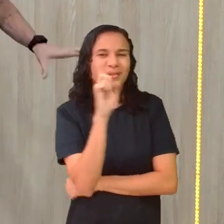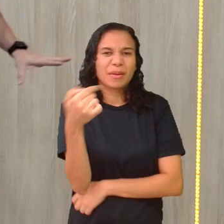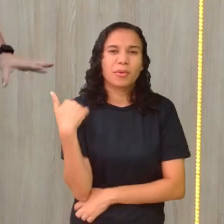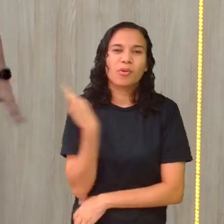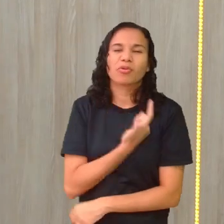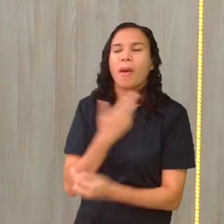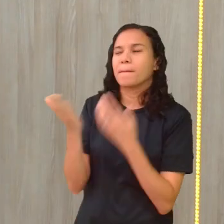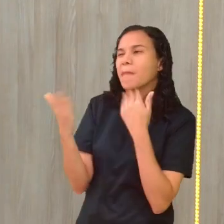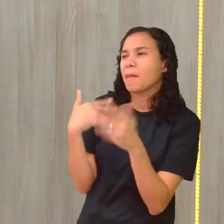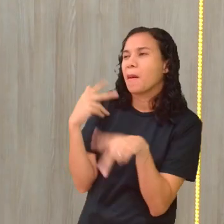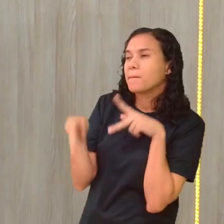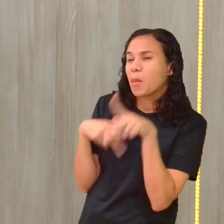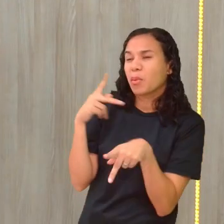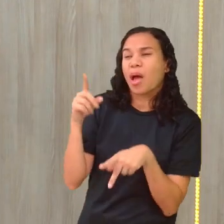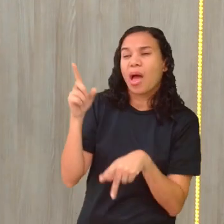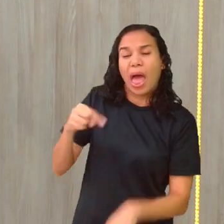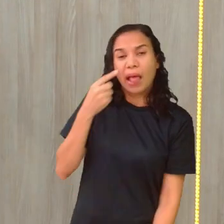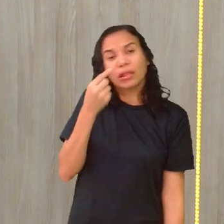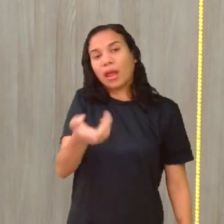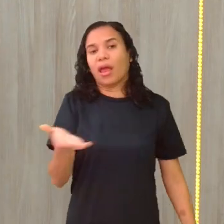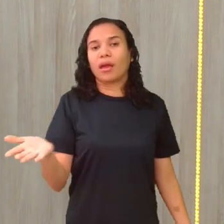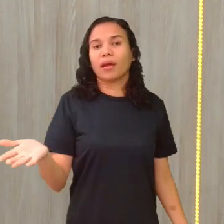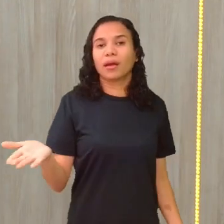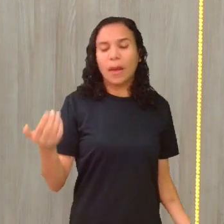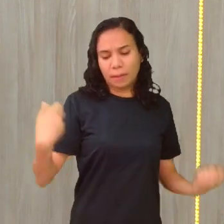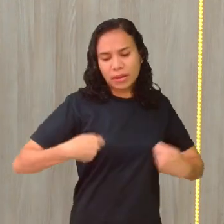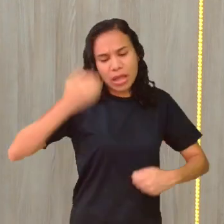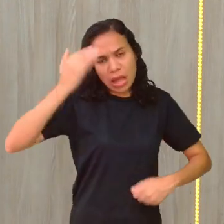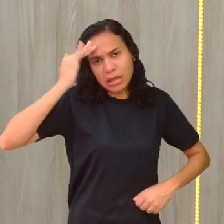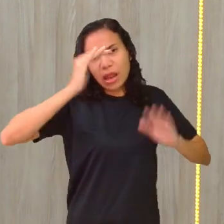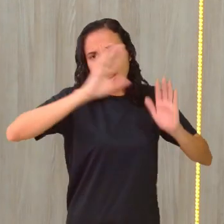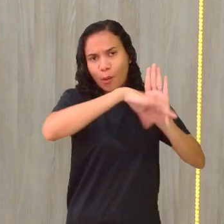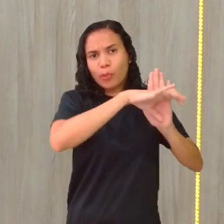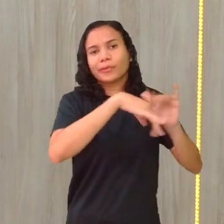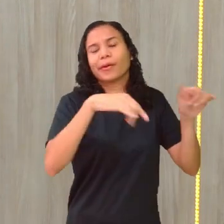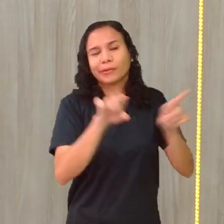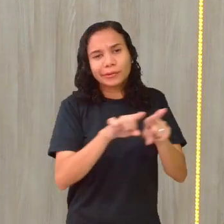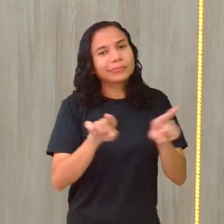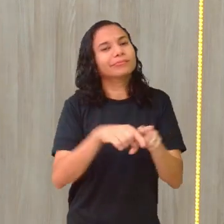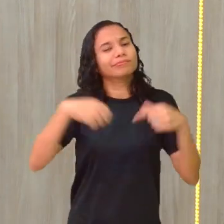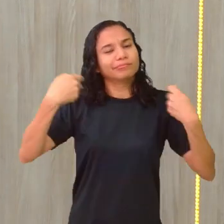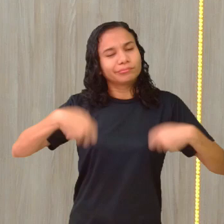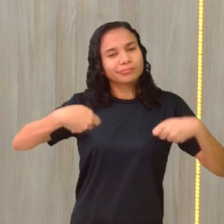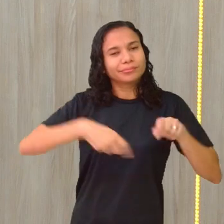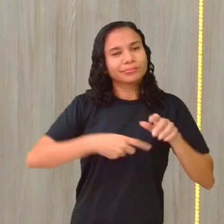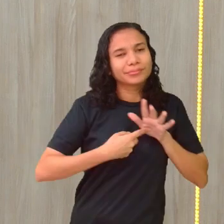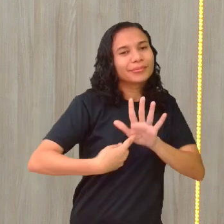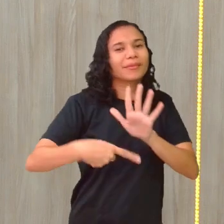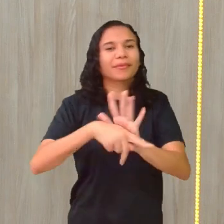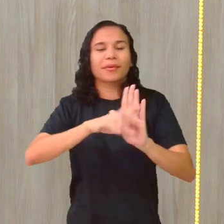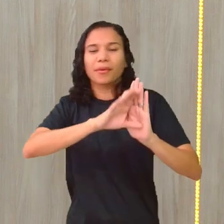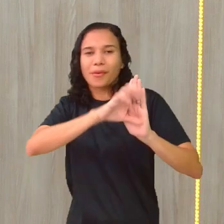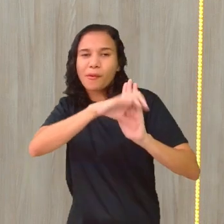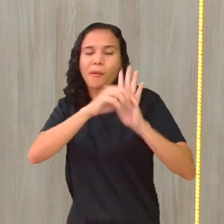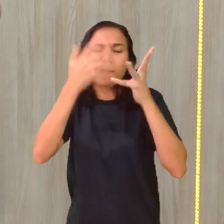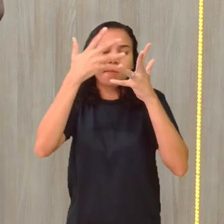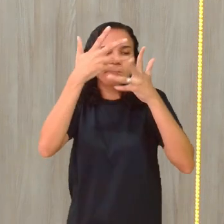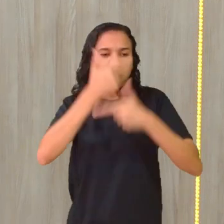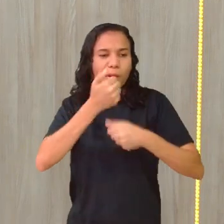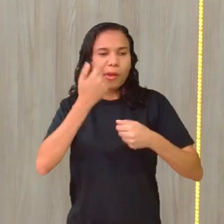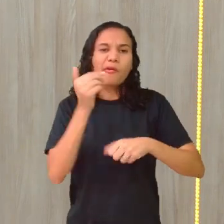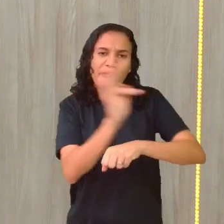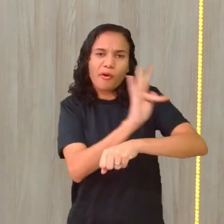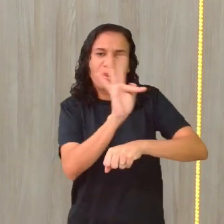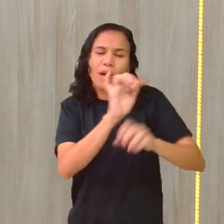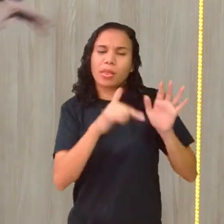fala no popular, minha gente, é isso aqui. Porque tem que entender os conceitos, né? A gente tem que trazer o conceito bonitinho.